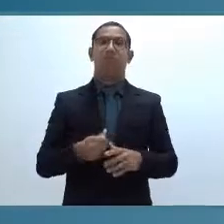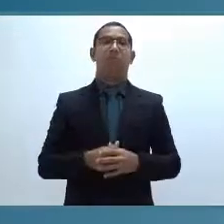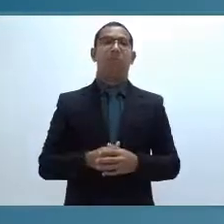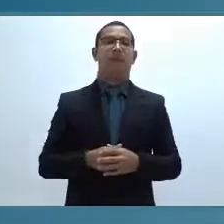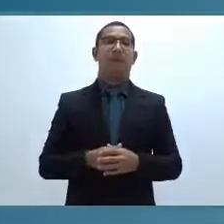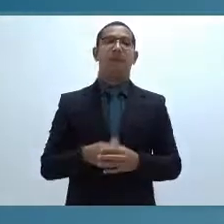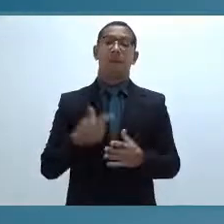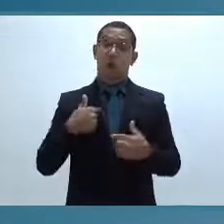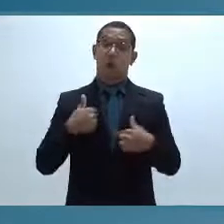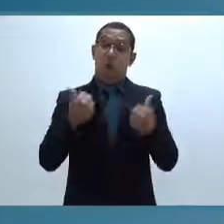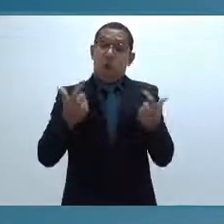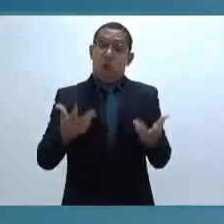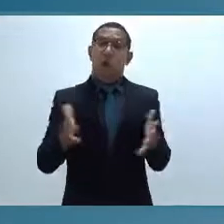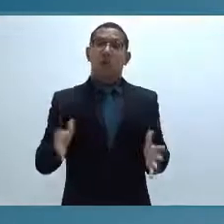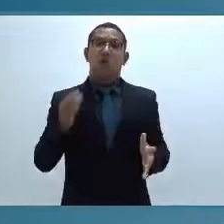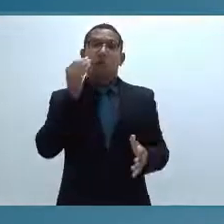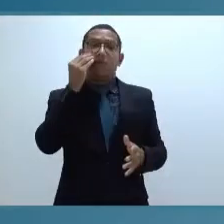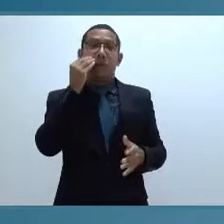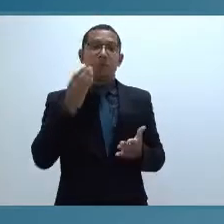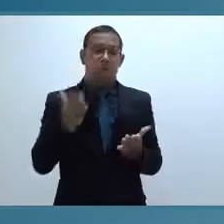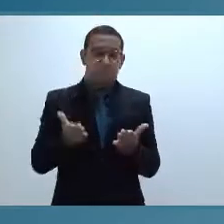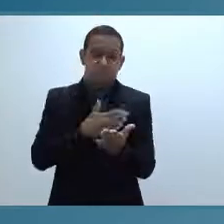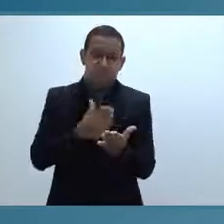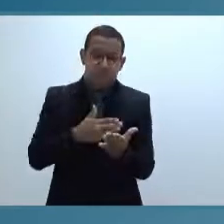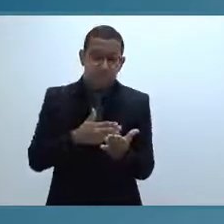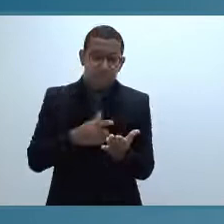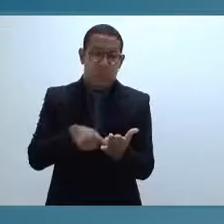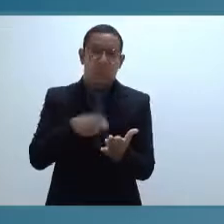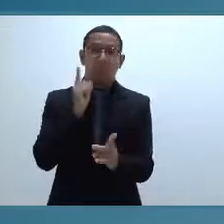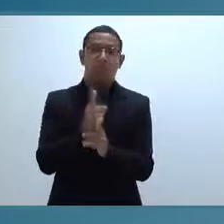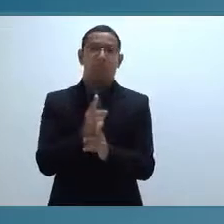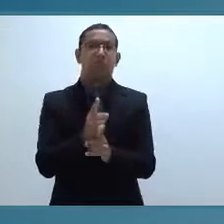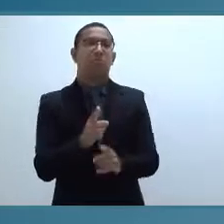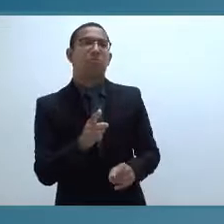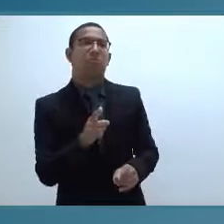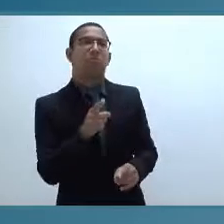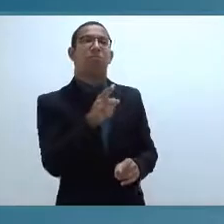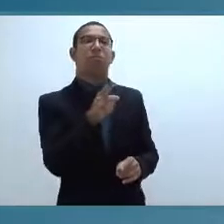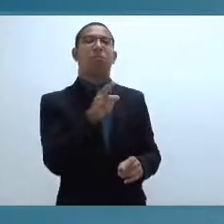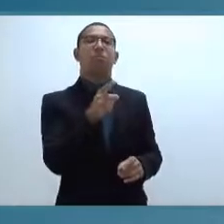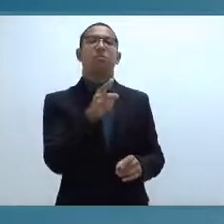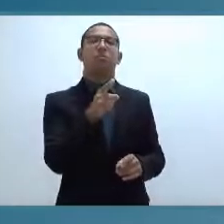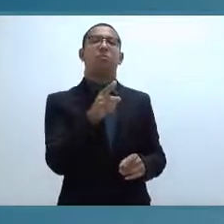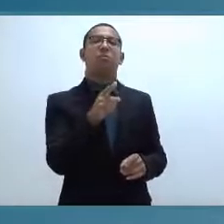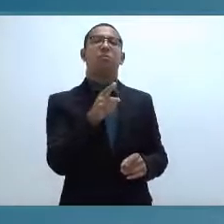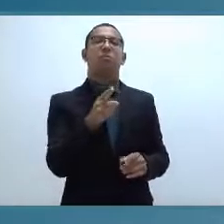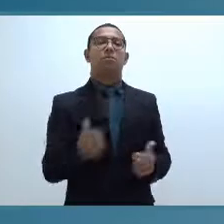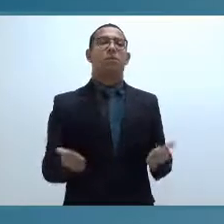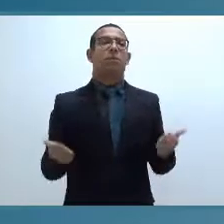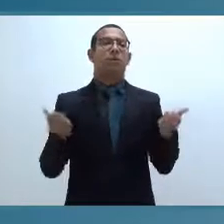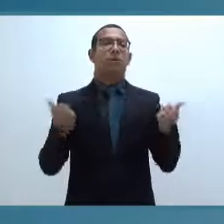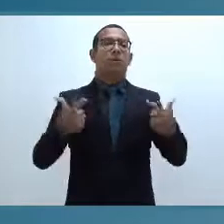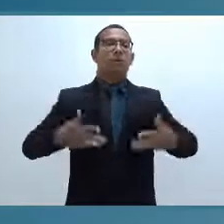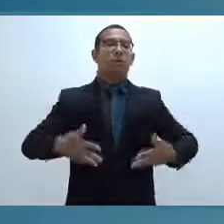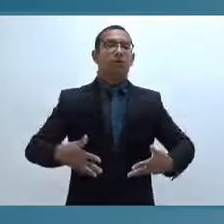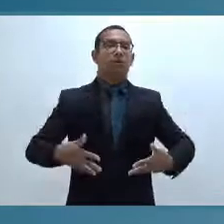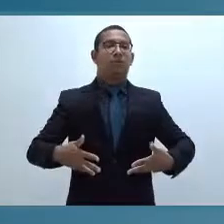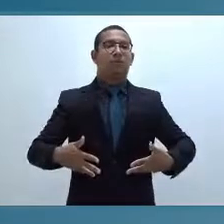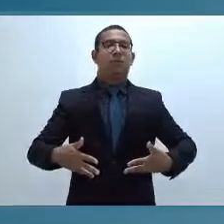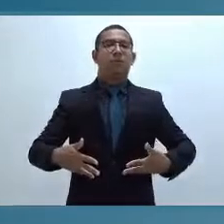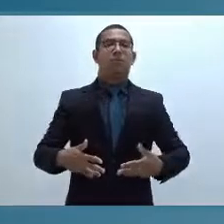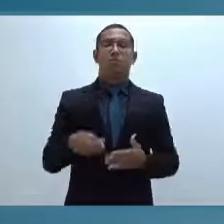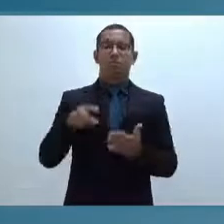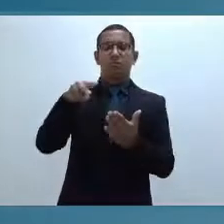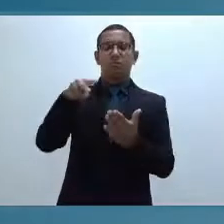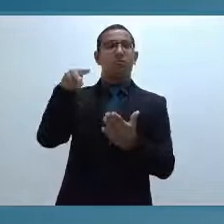me manifestei. No caso do pedido, o tribunal, mediante decisão objetivamente fundamentada e tomada em sessão